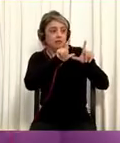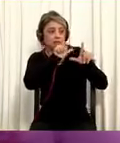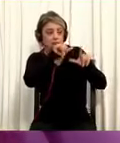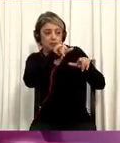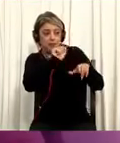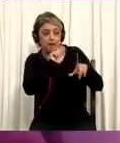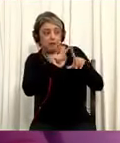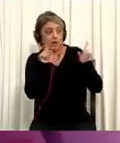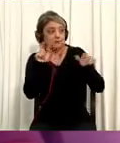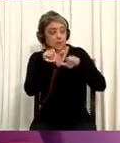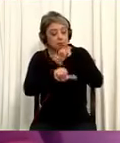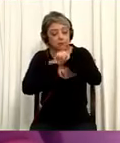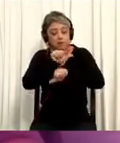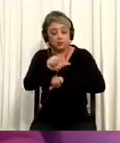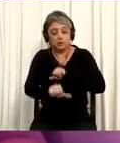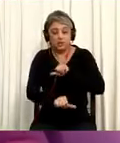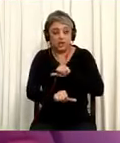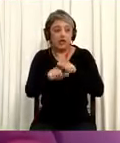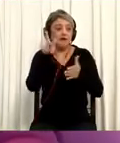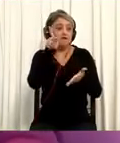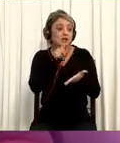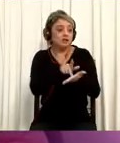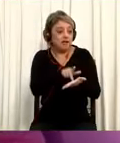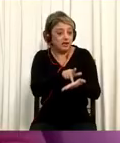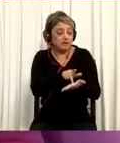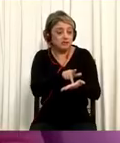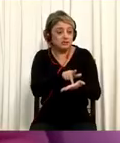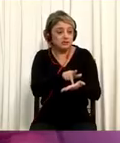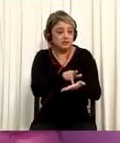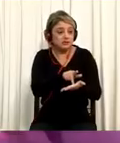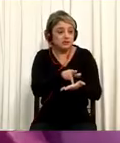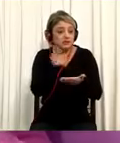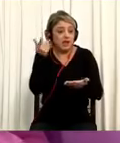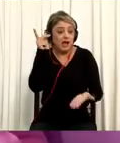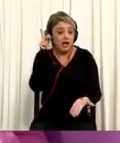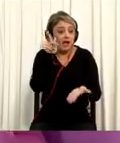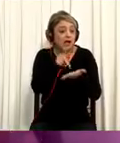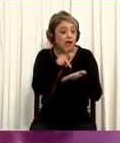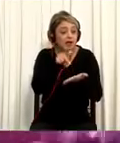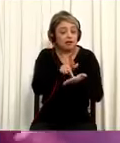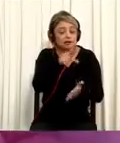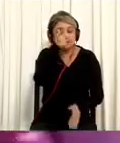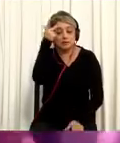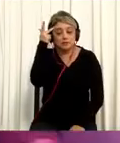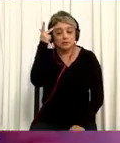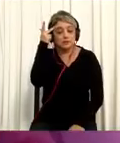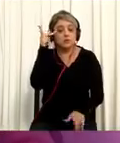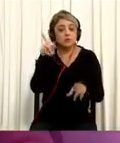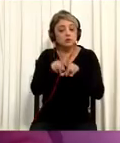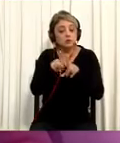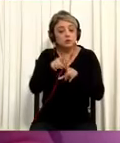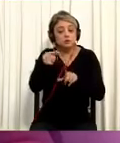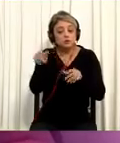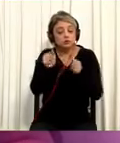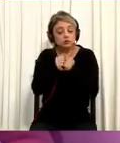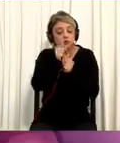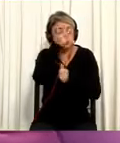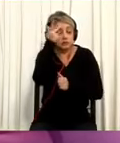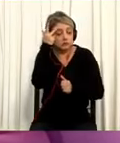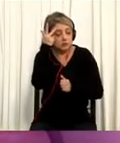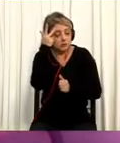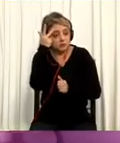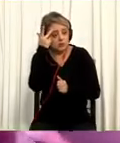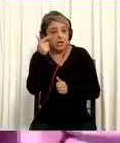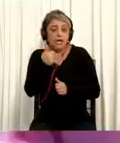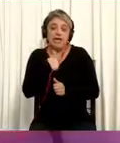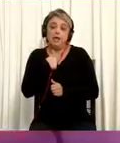para mudar a situação, para mudar a realidade das pessoas juntamente com as pessoas, né?